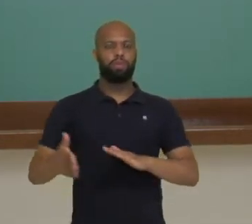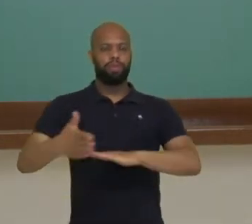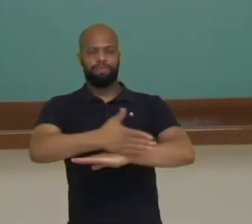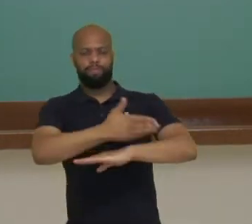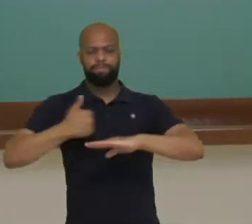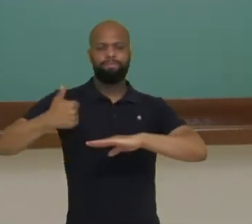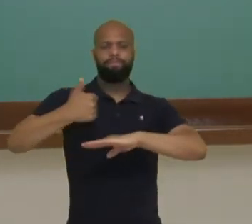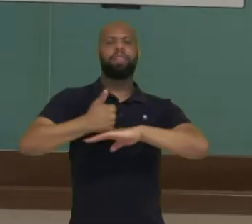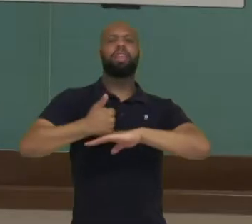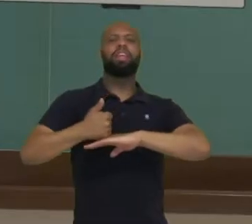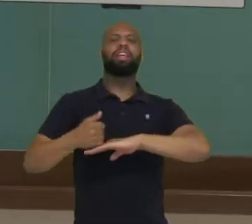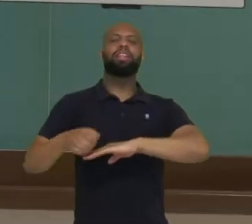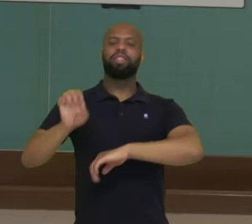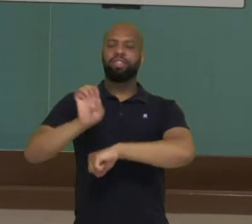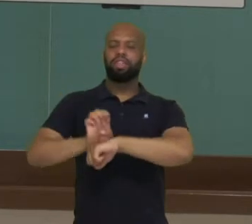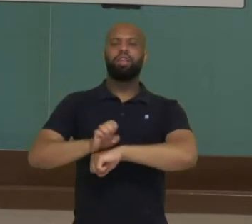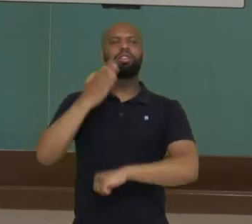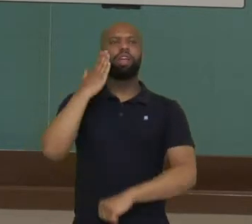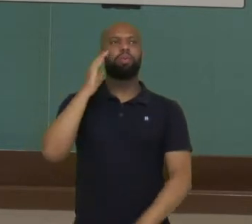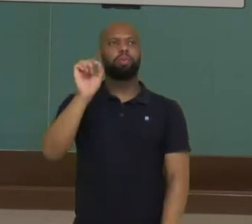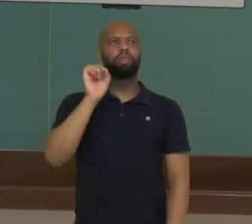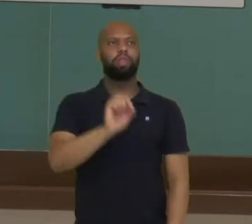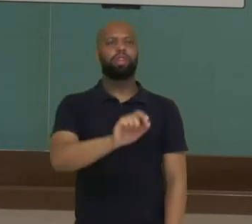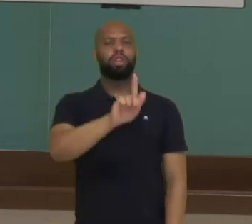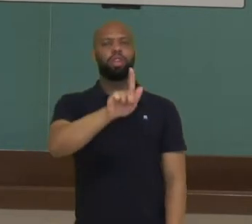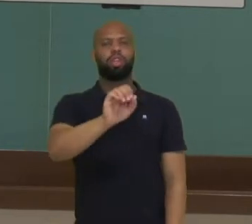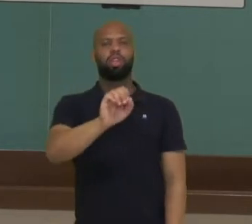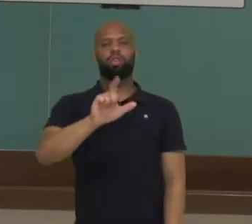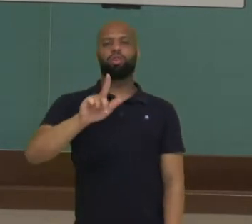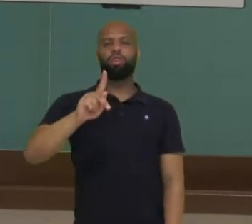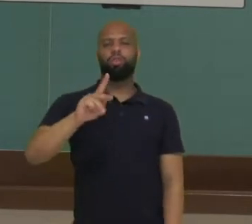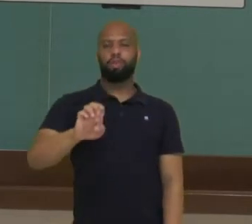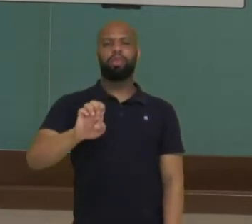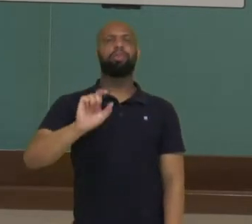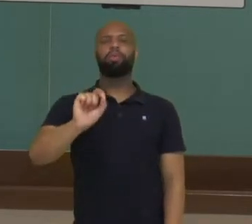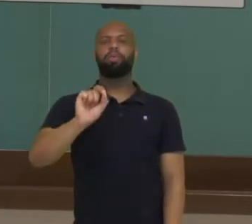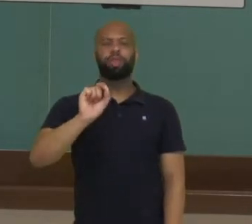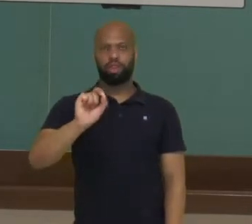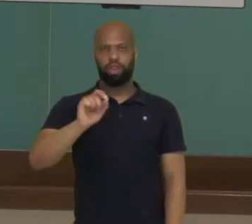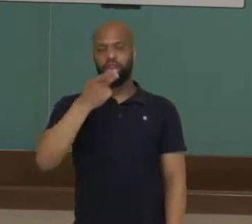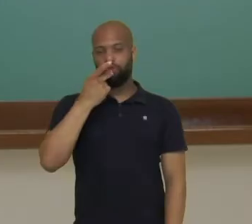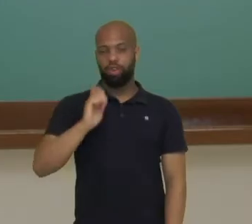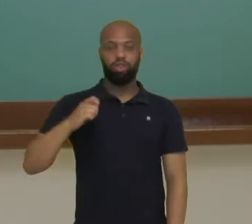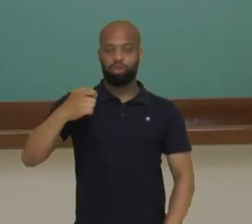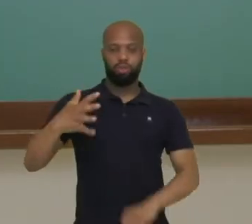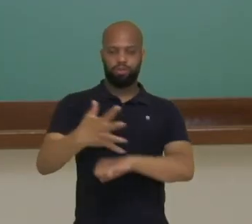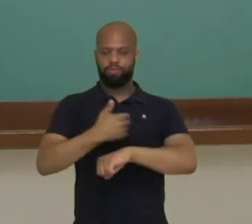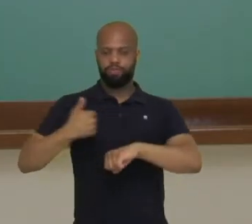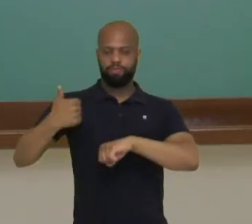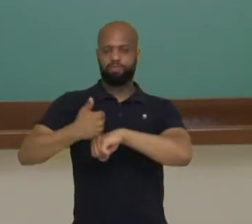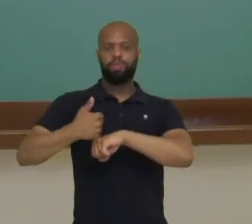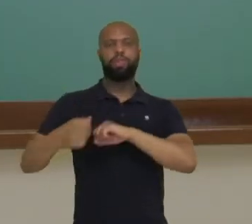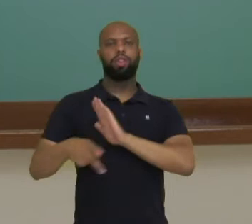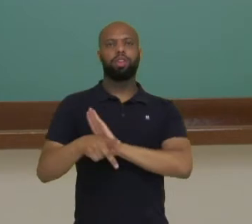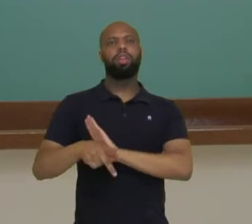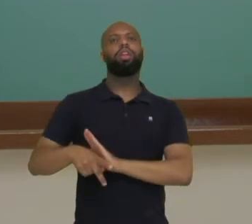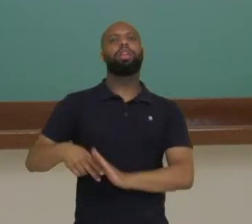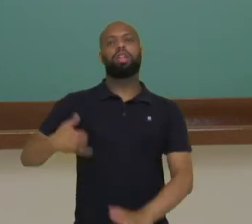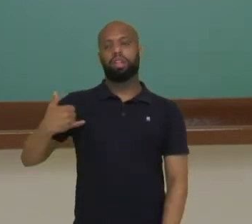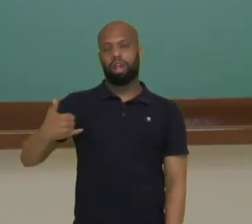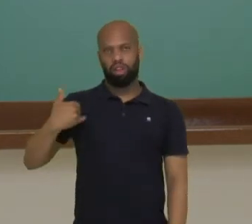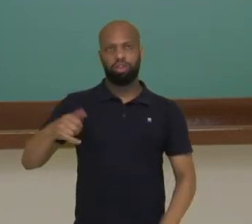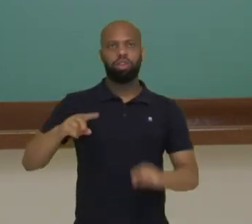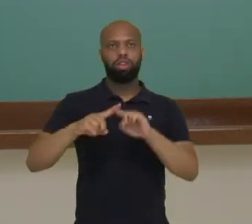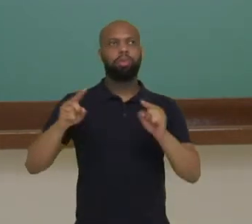você sabe sobre essa expressão? Porque a gente está falando de um golpe da maioridade, né? Tá, mas a gente sempre ouve esse